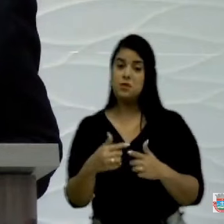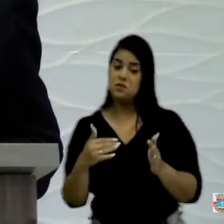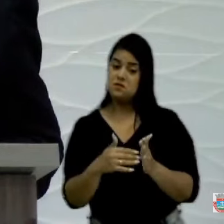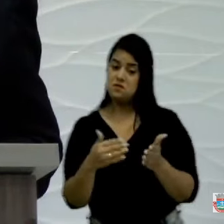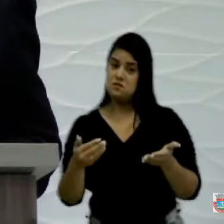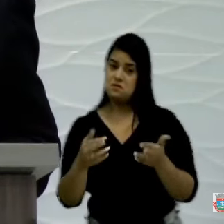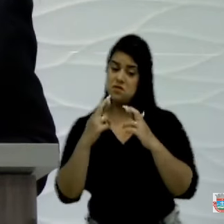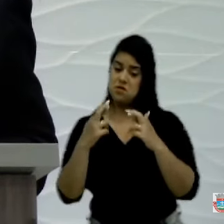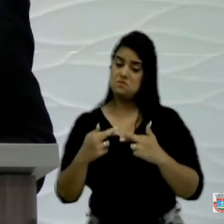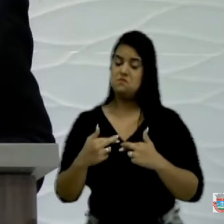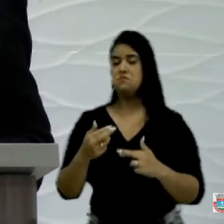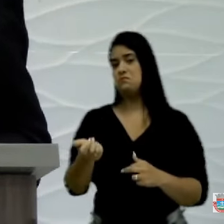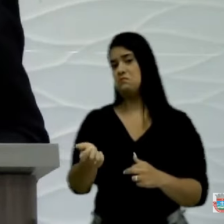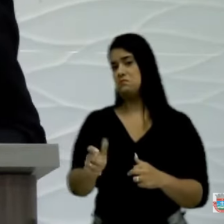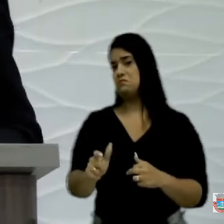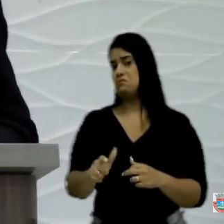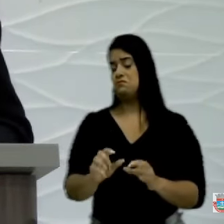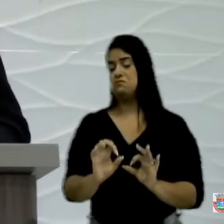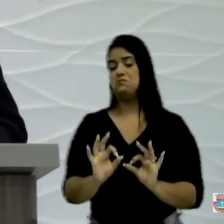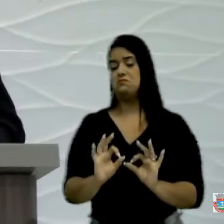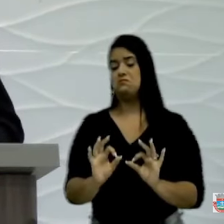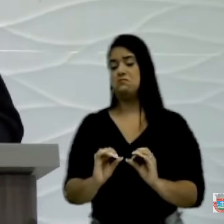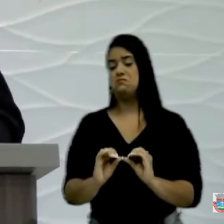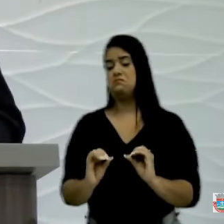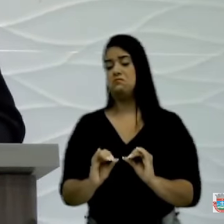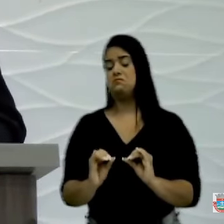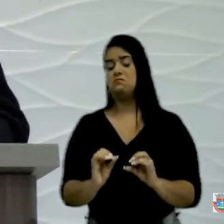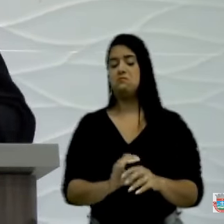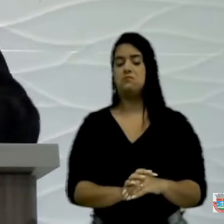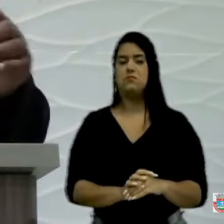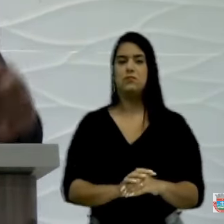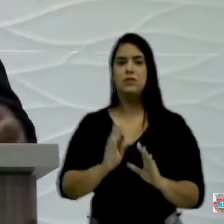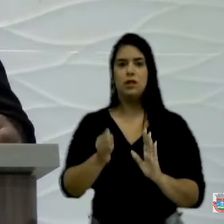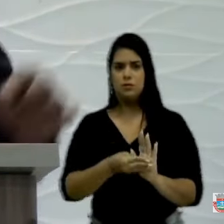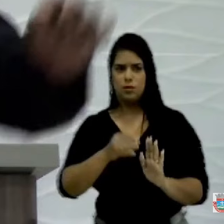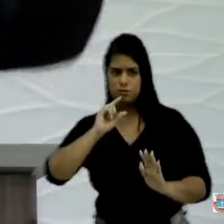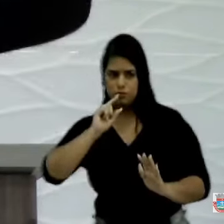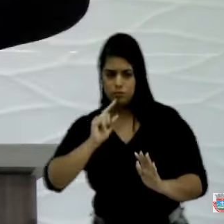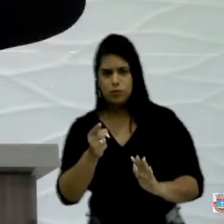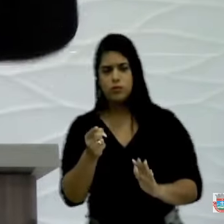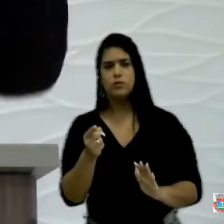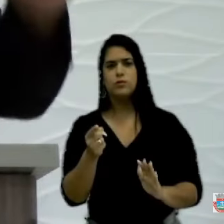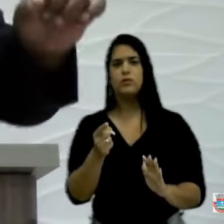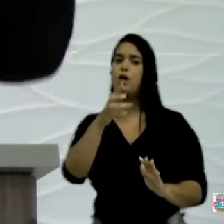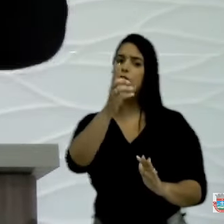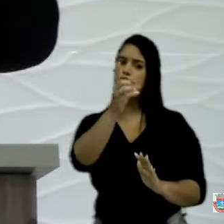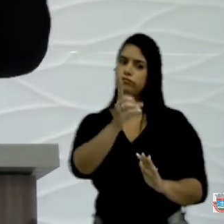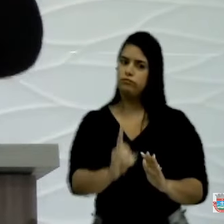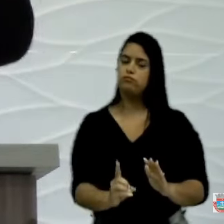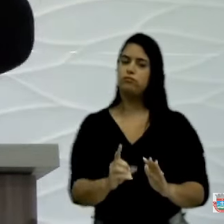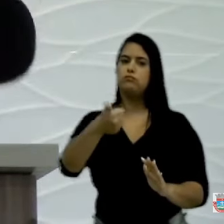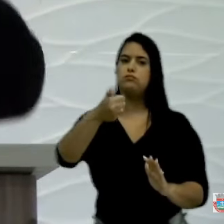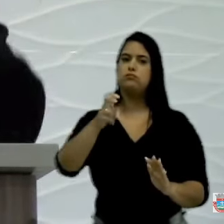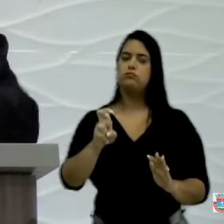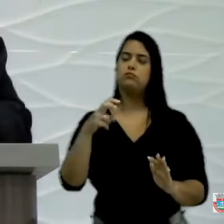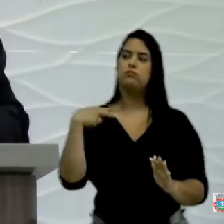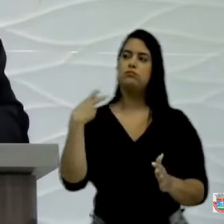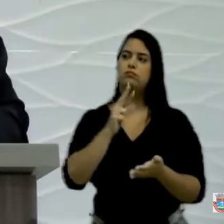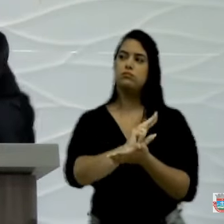responderam. Não responderam aquela emenda. Emenda impositiva é um direito dos 15